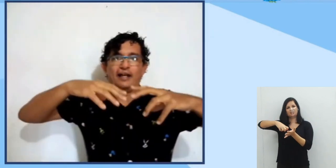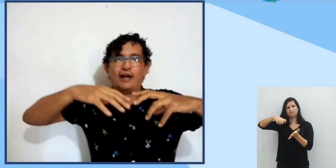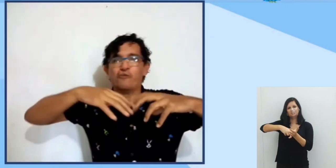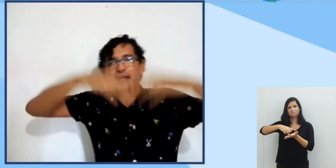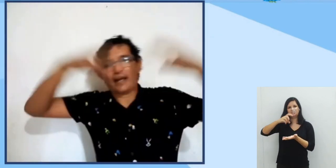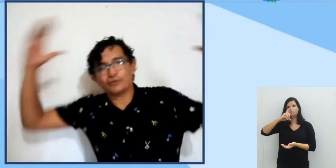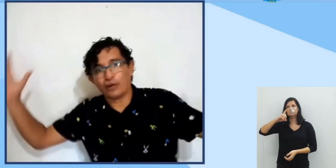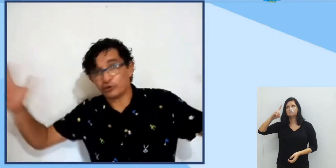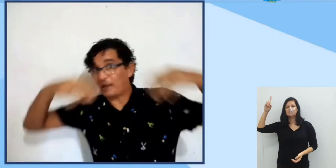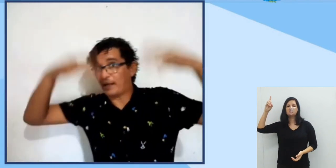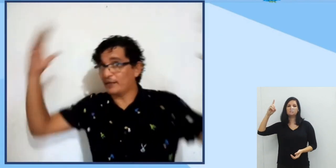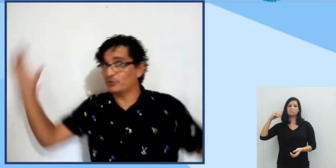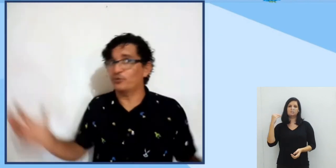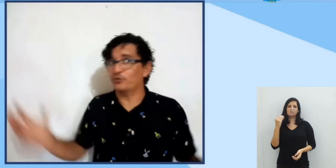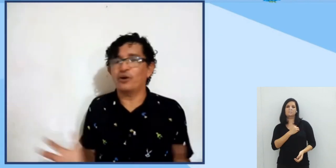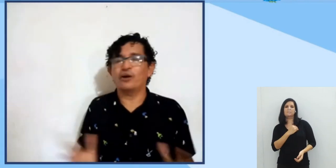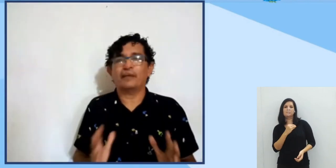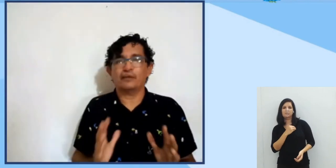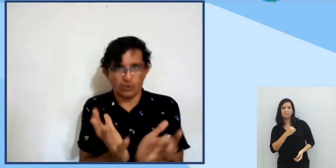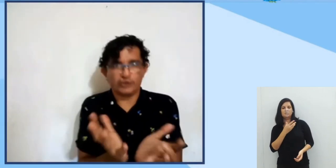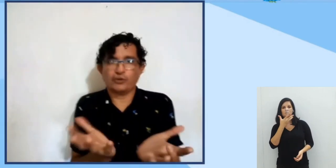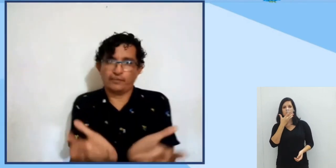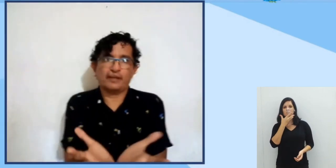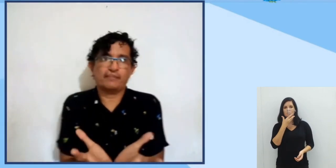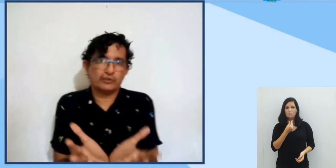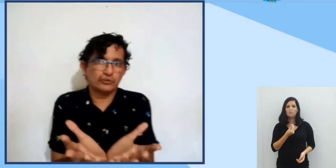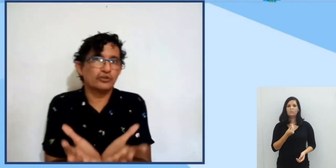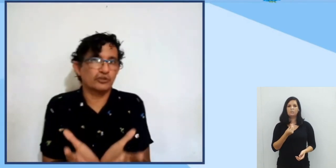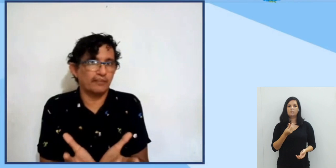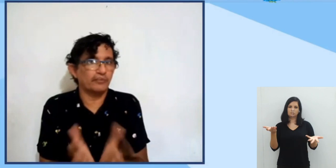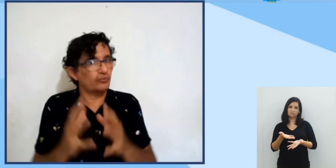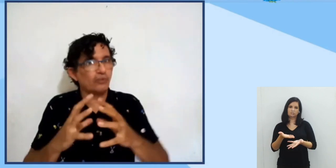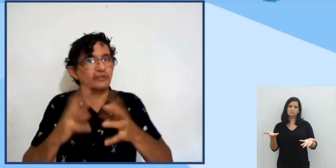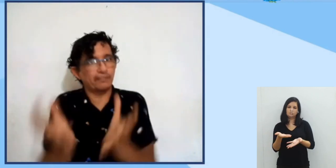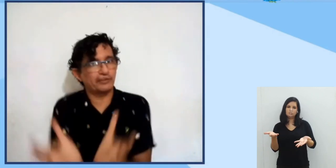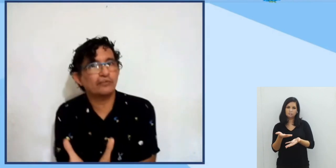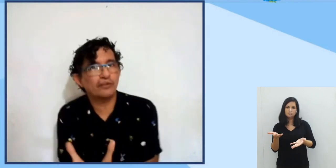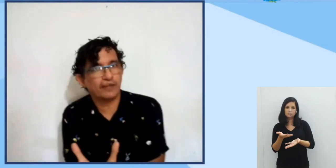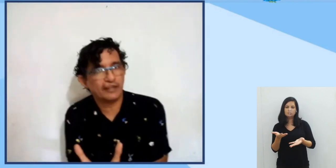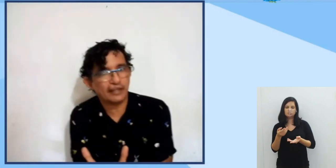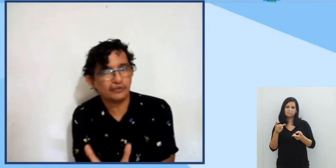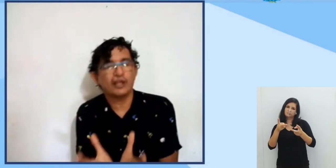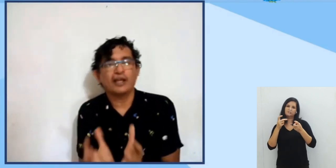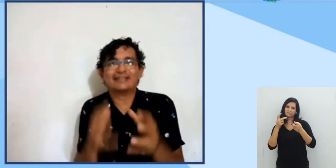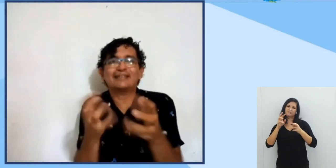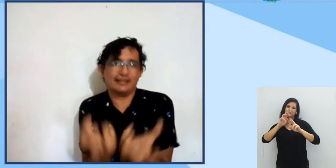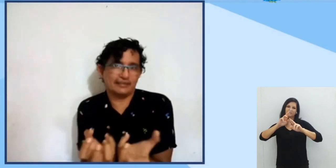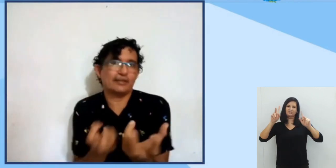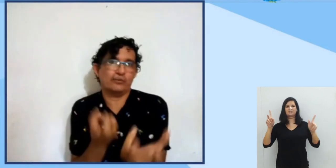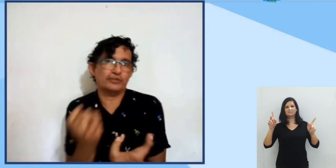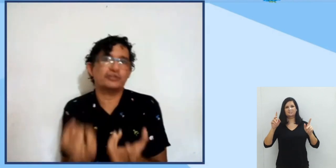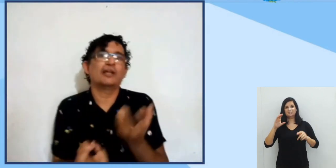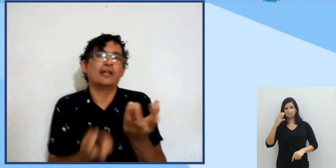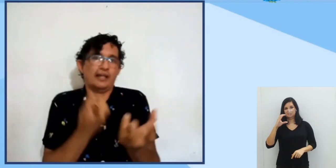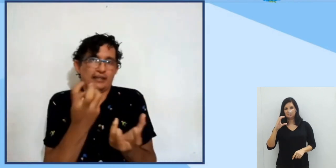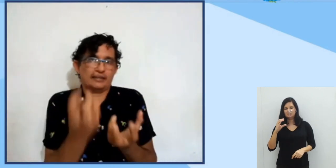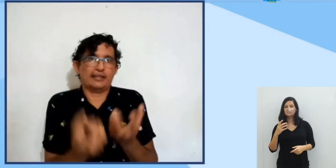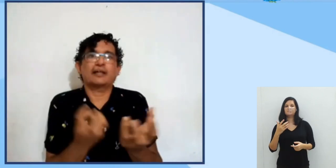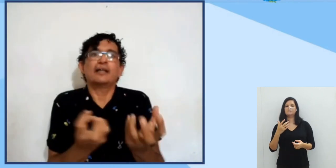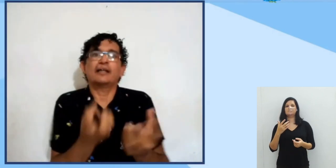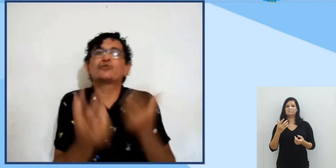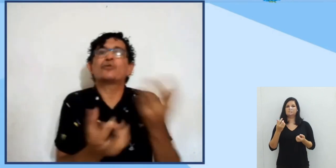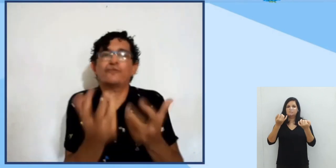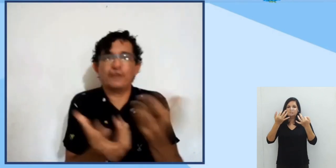né? Aos pecados do homem. Hoje, obviamente, nós temos uma concepção diferente. A ciência hoje